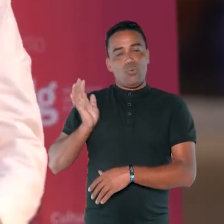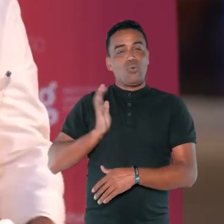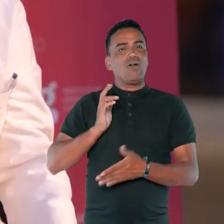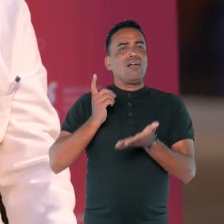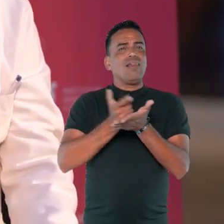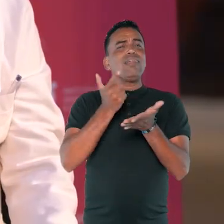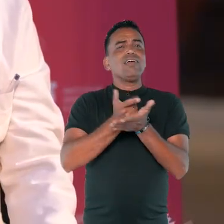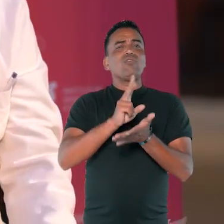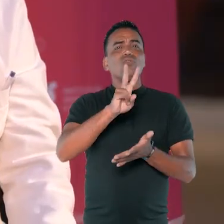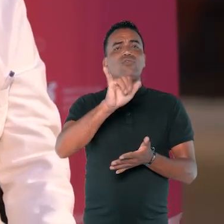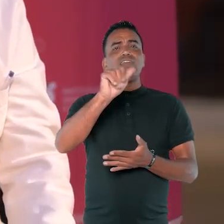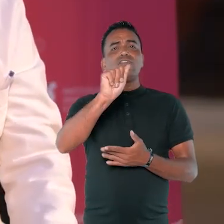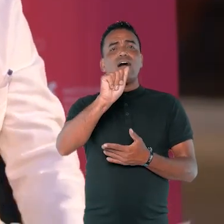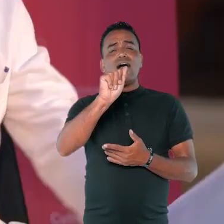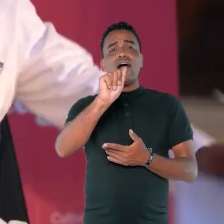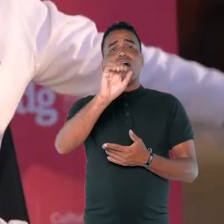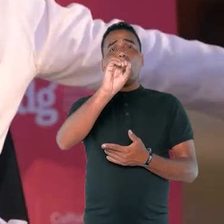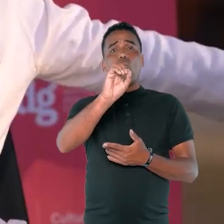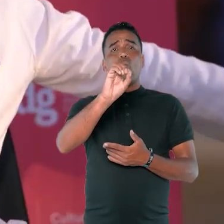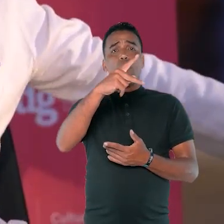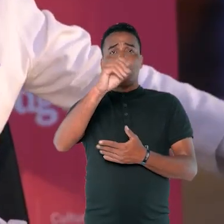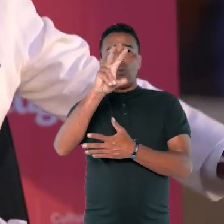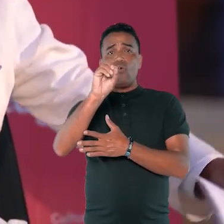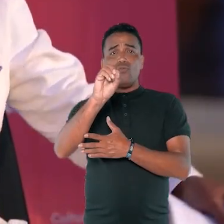Povo Brasileiro, de João Baldo, a gente